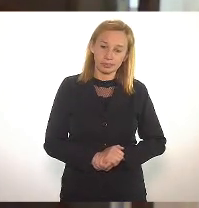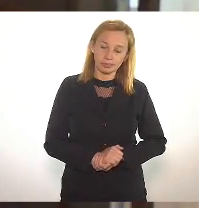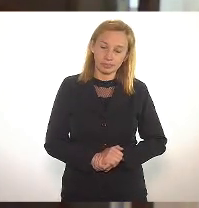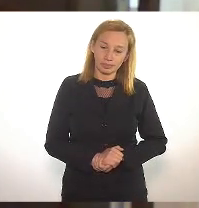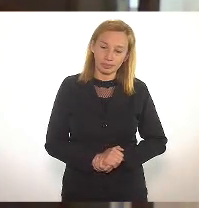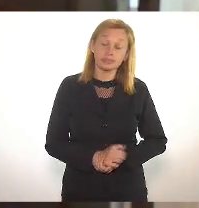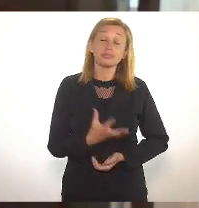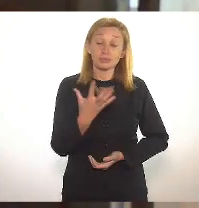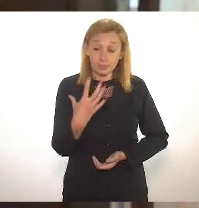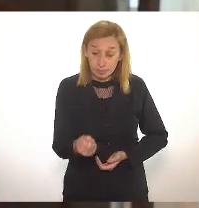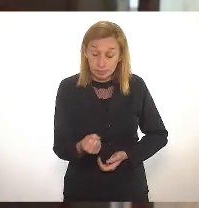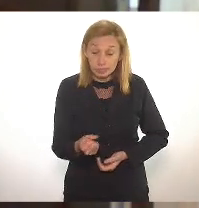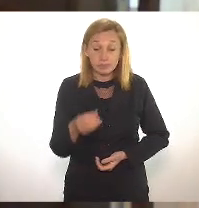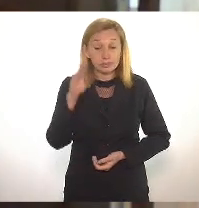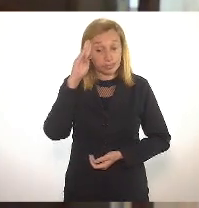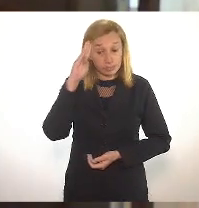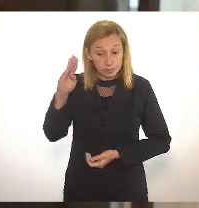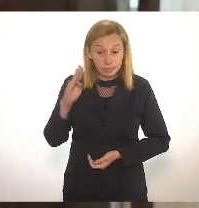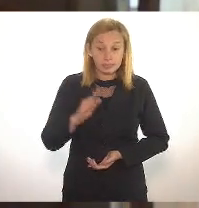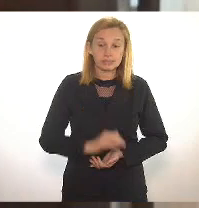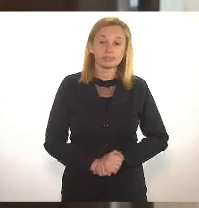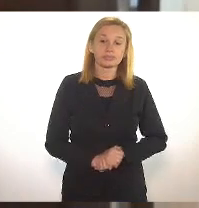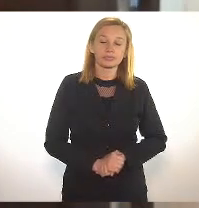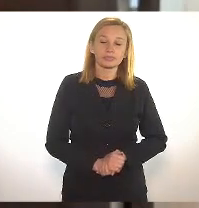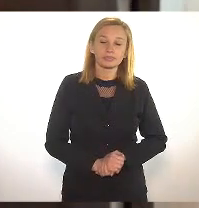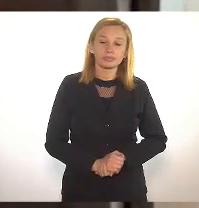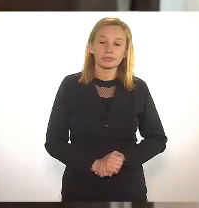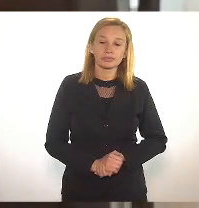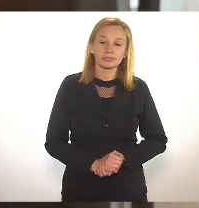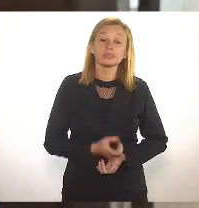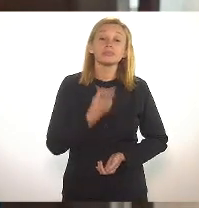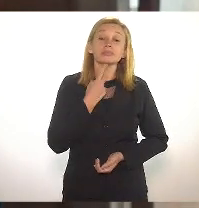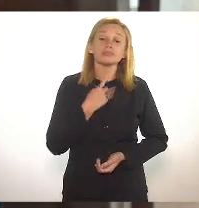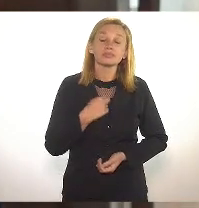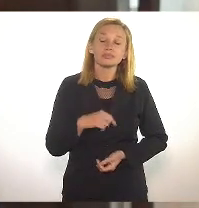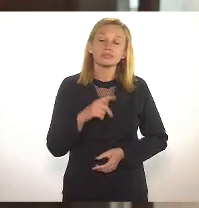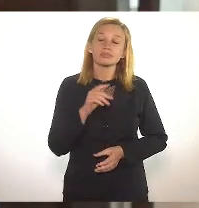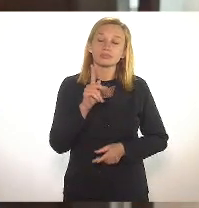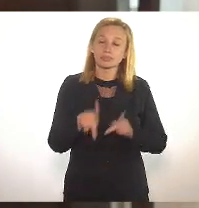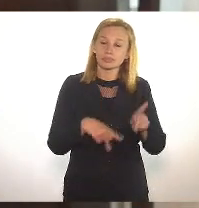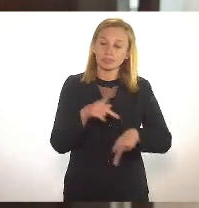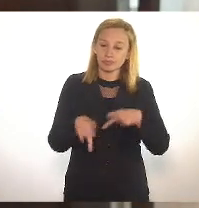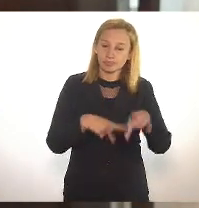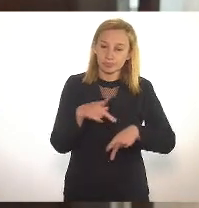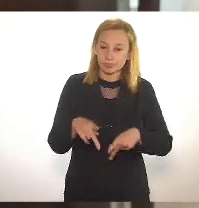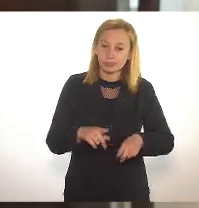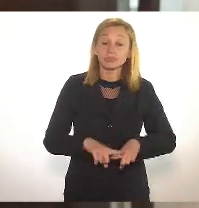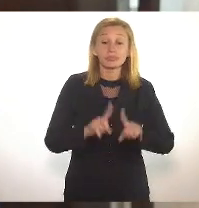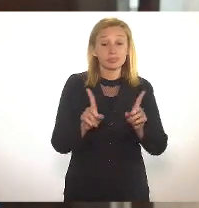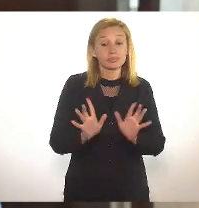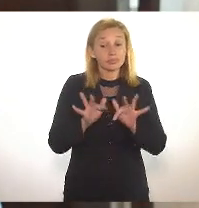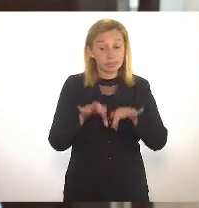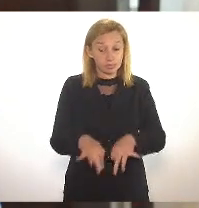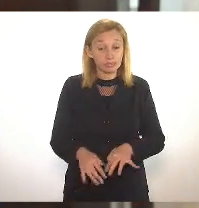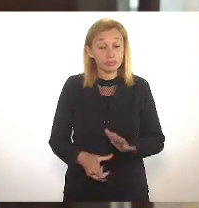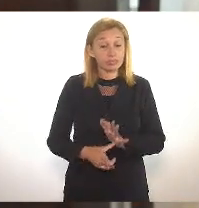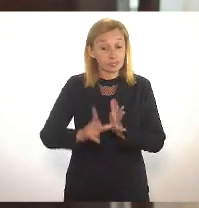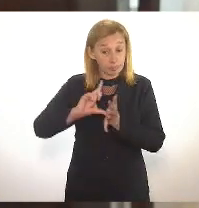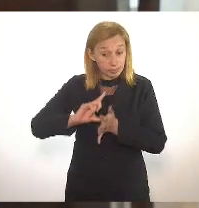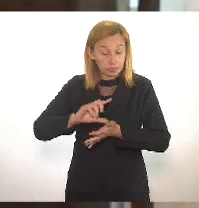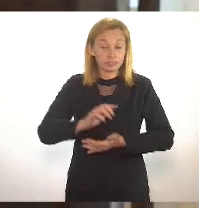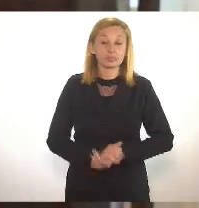e aceitar principalmente a vontade popular. Mas antes de encerrar, deputado